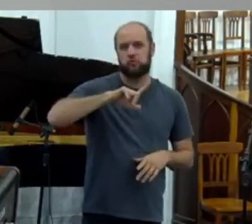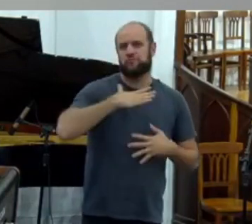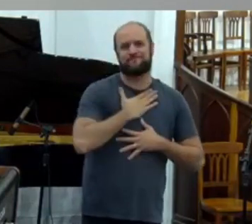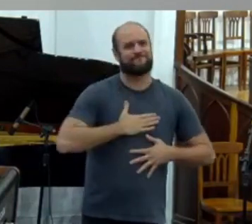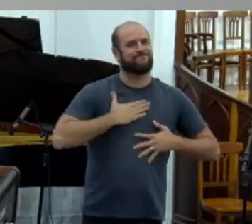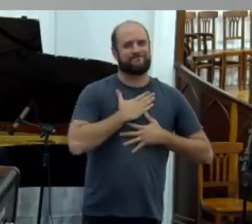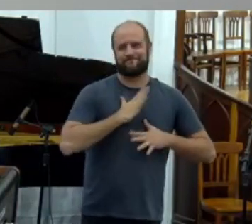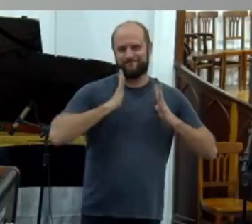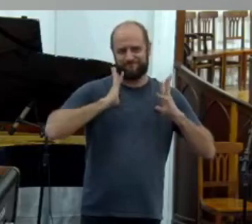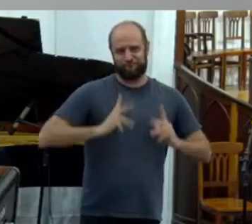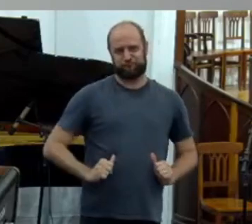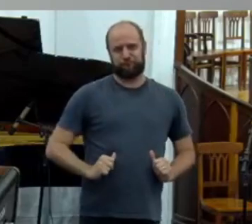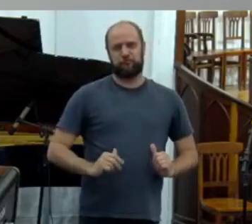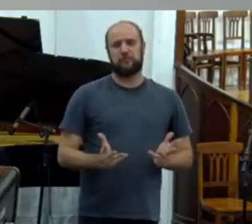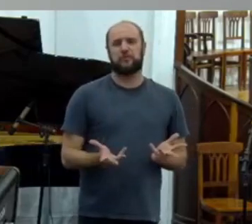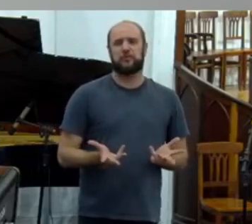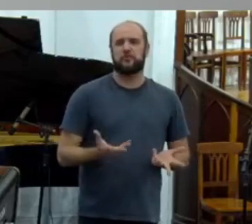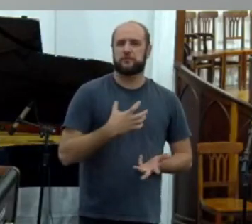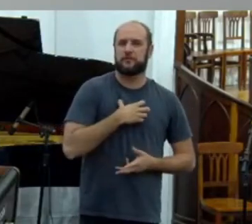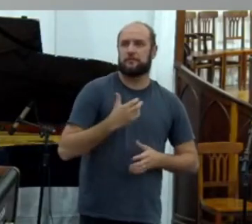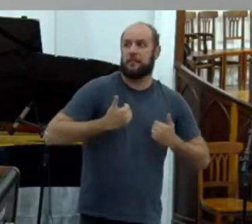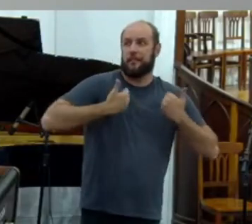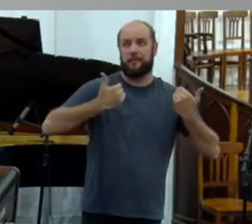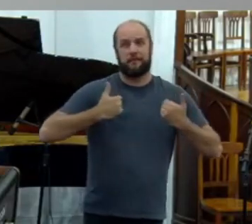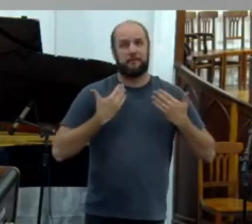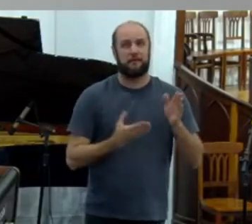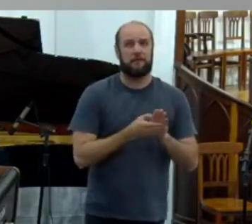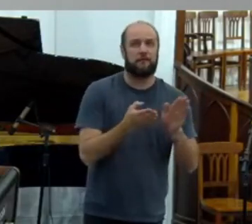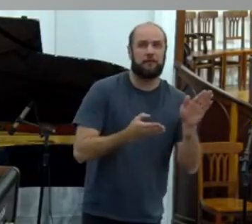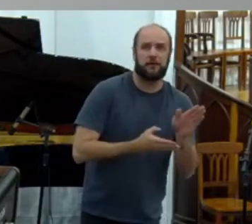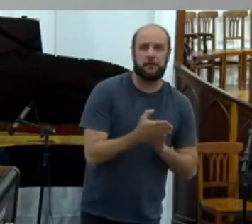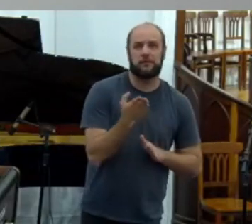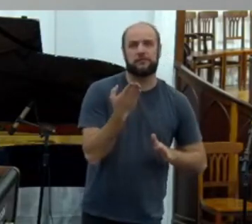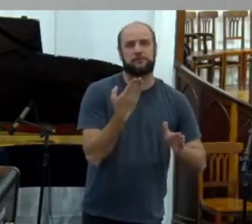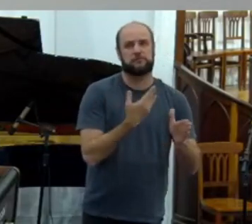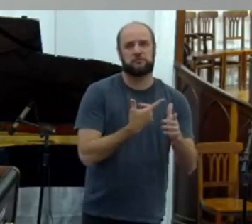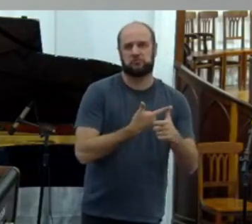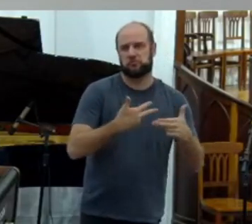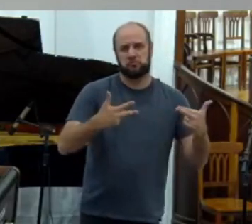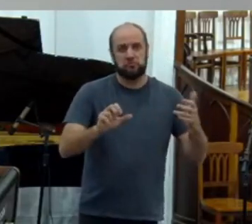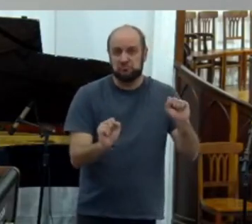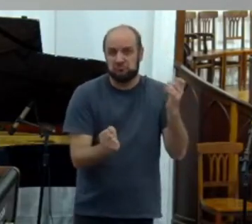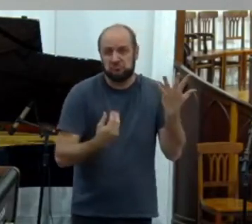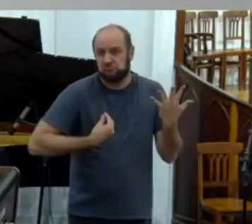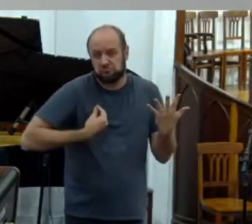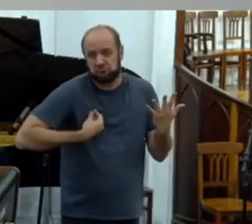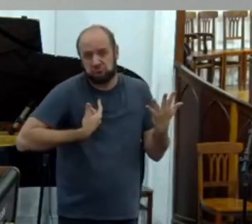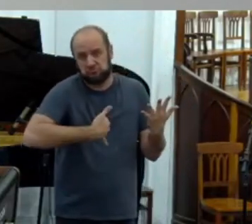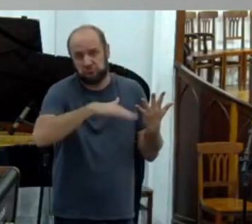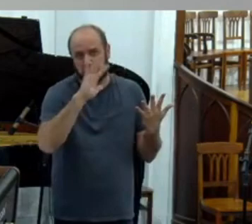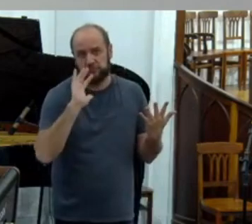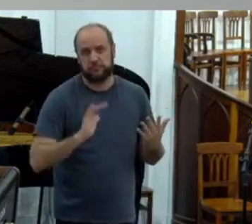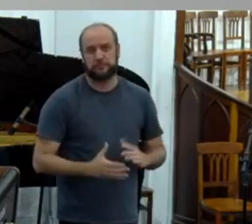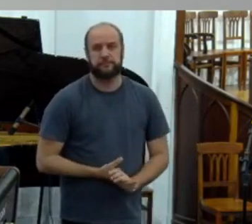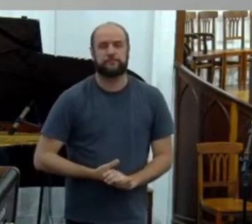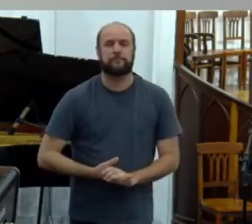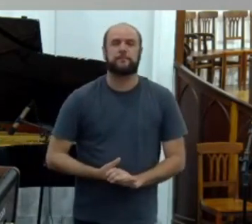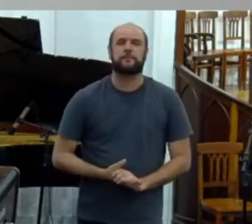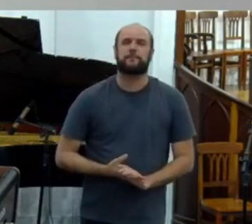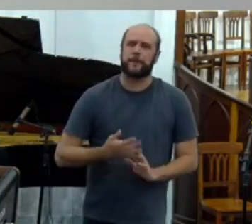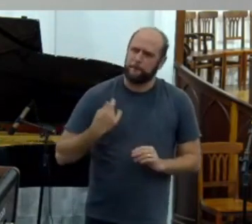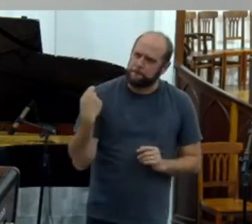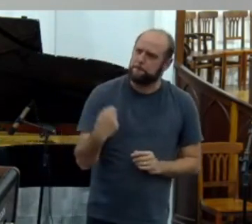satisfazer, para então trazer alegria, consolo em meio às diversas circunstâncias que vivemos em nossa caminhada.